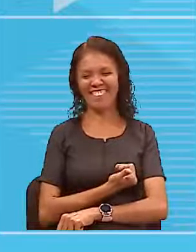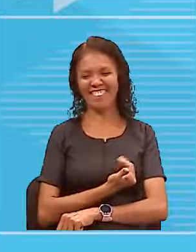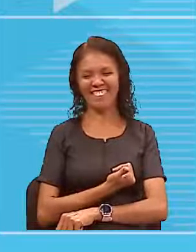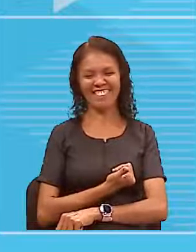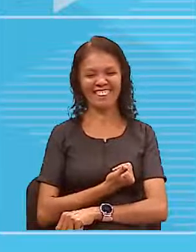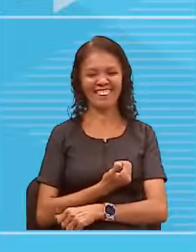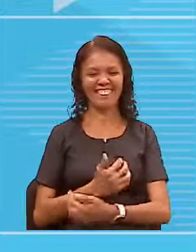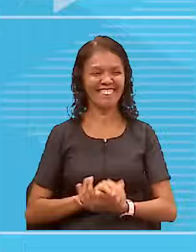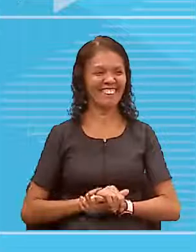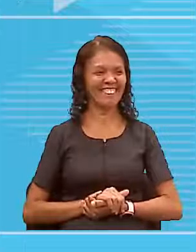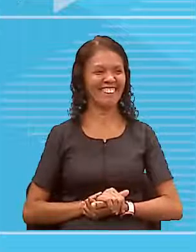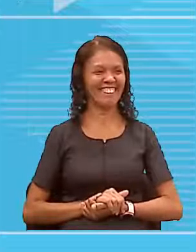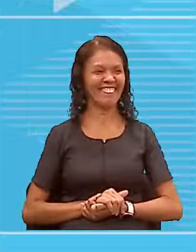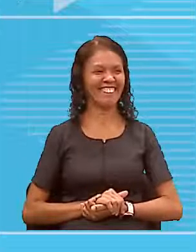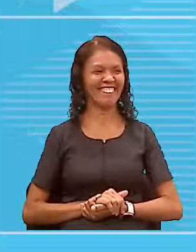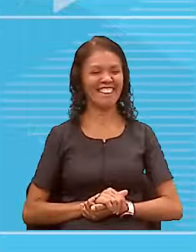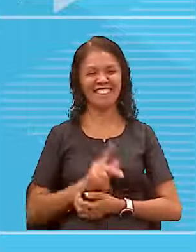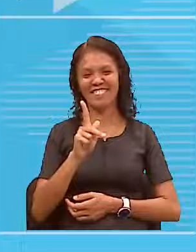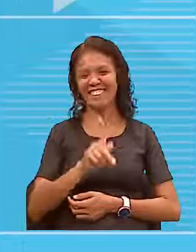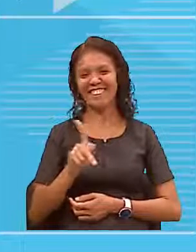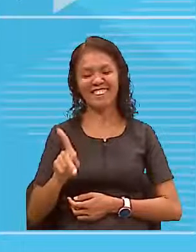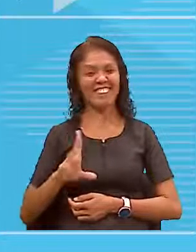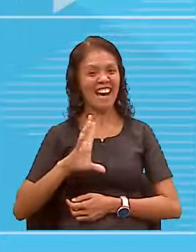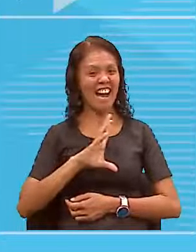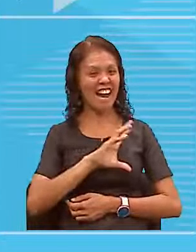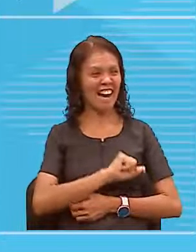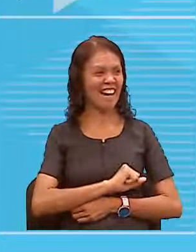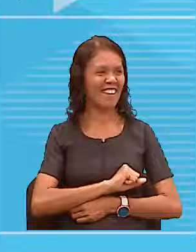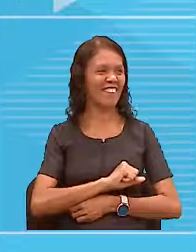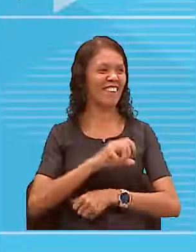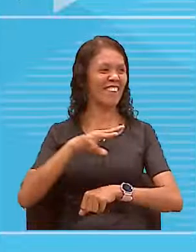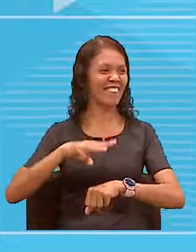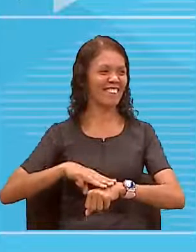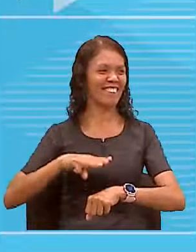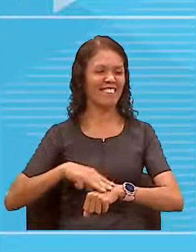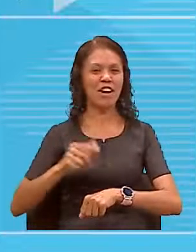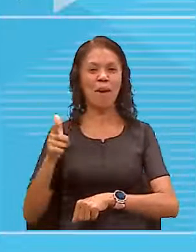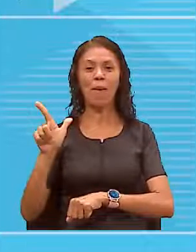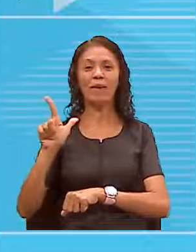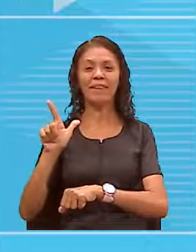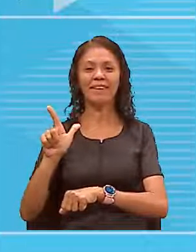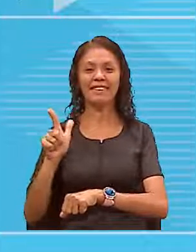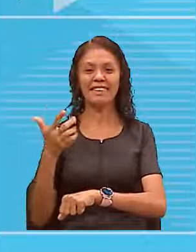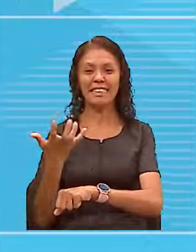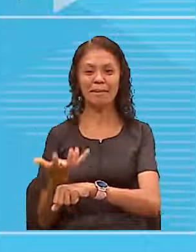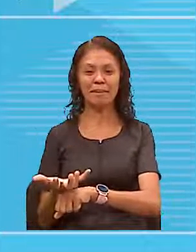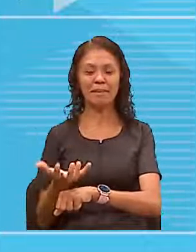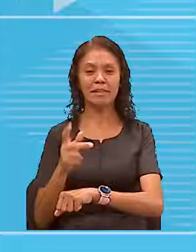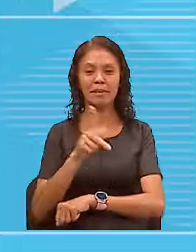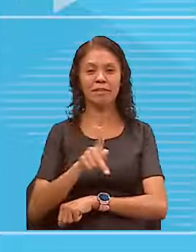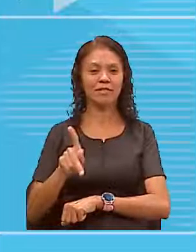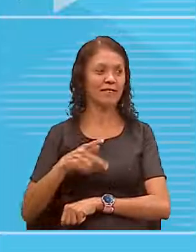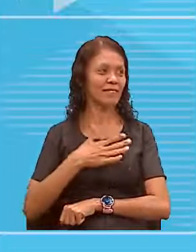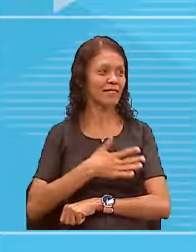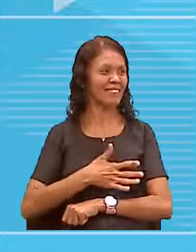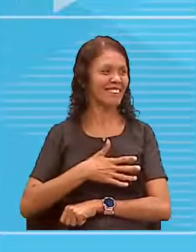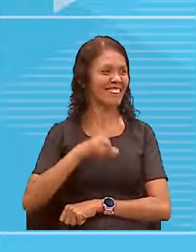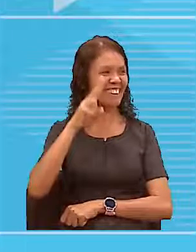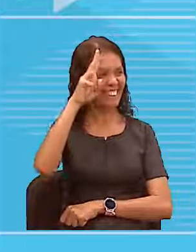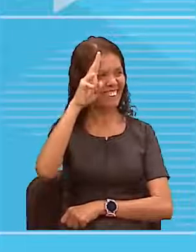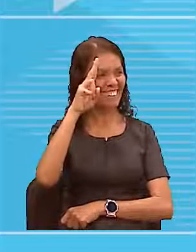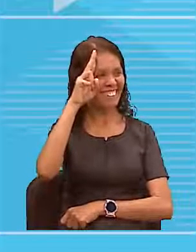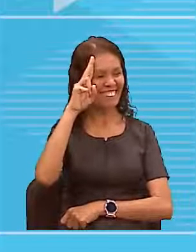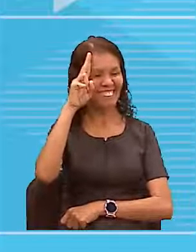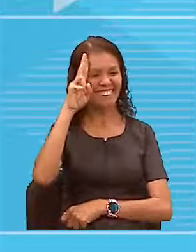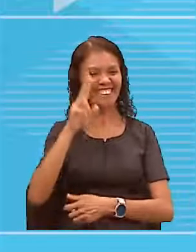Gabriel? Isso aqui é apaixonante. Eu amo. Amo. Outra matéria que eu gosto demais, Gabriel, é história. Nossa,